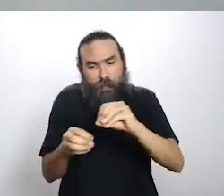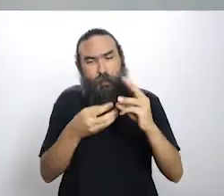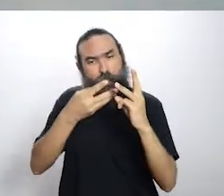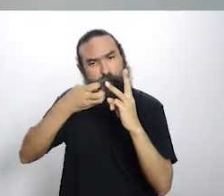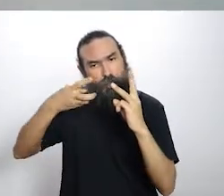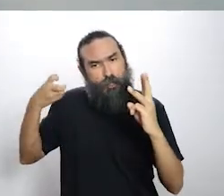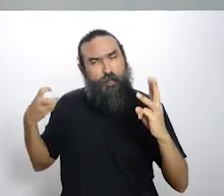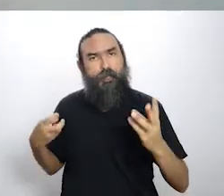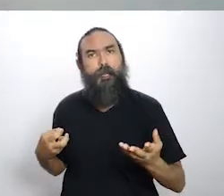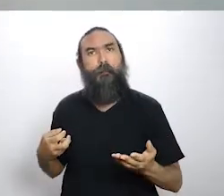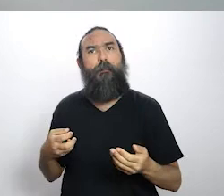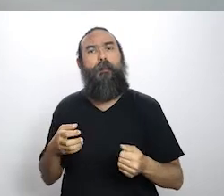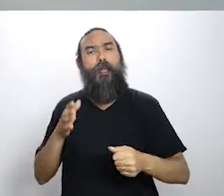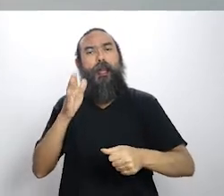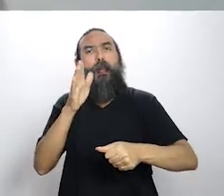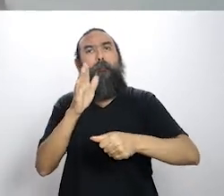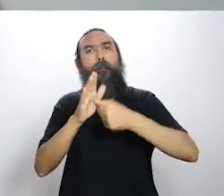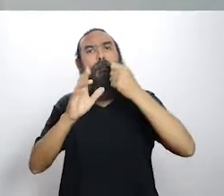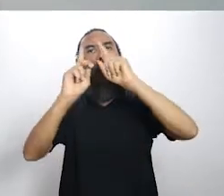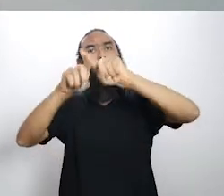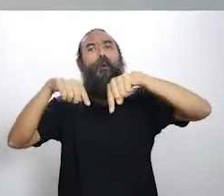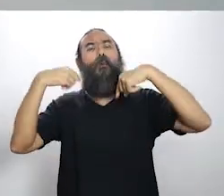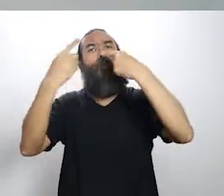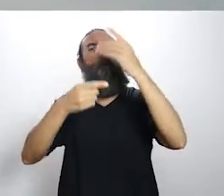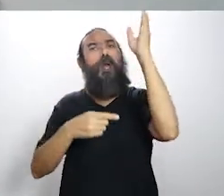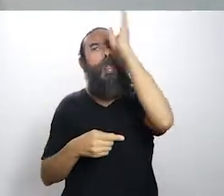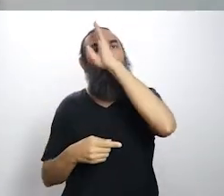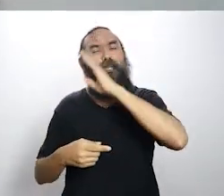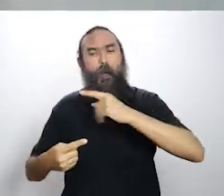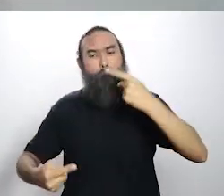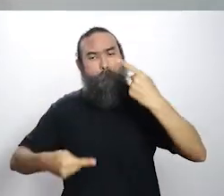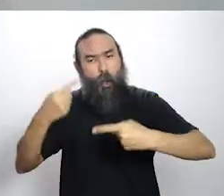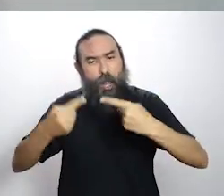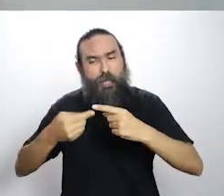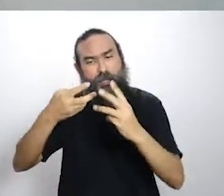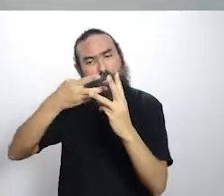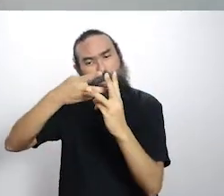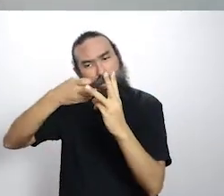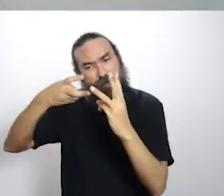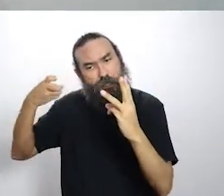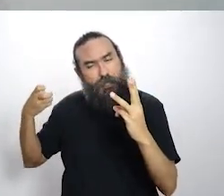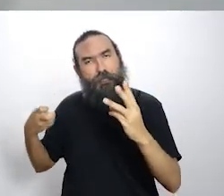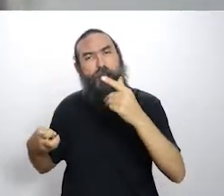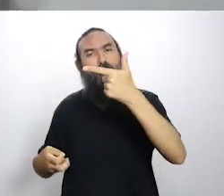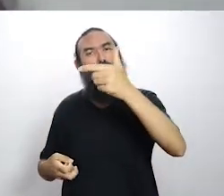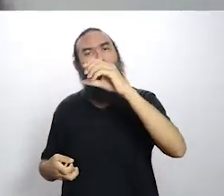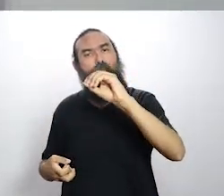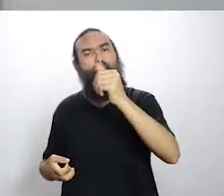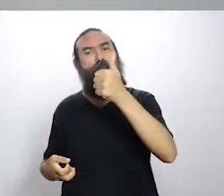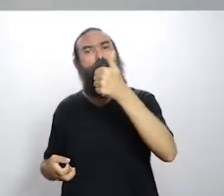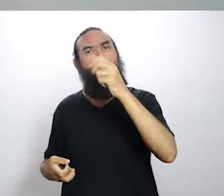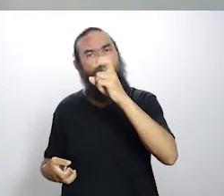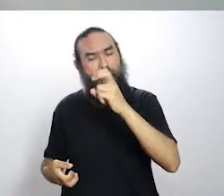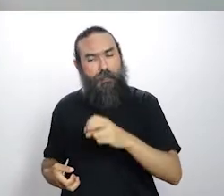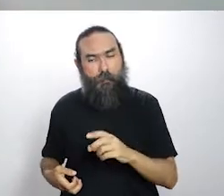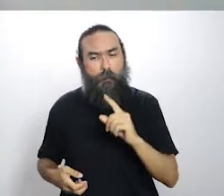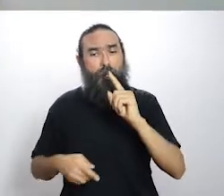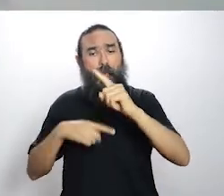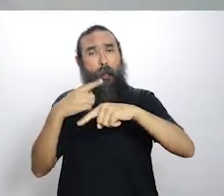Depois nós tivemos a primeira Conferência Nacional de Política Indigenista em 2015. E